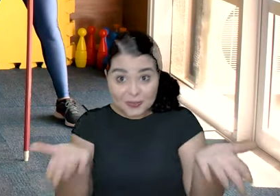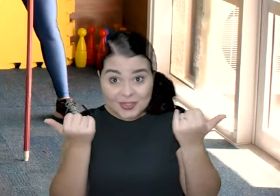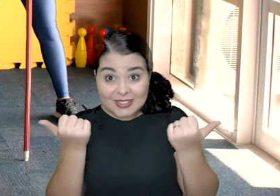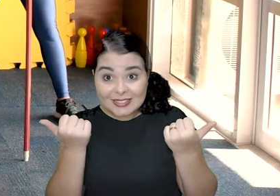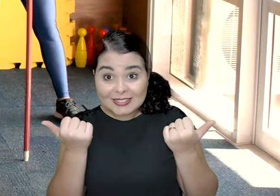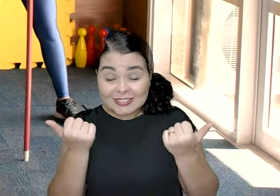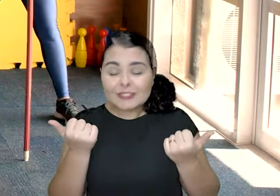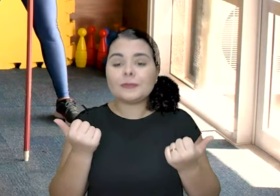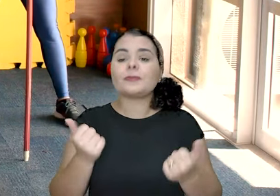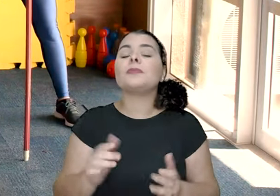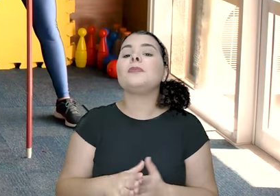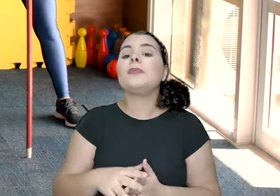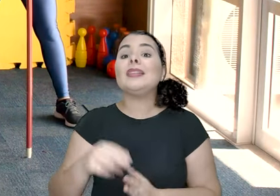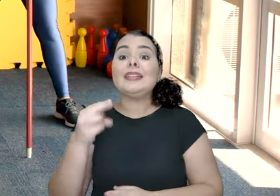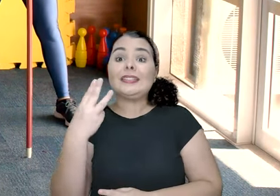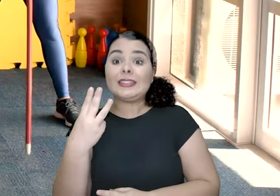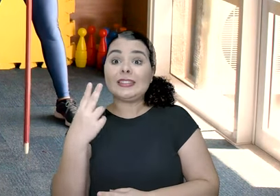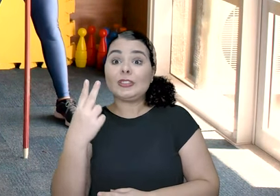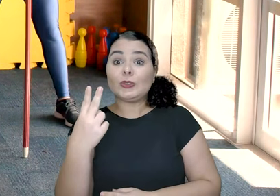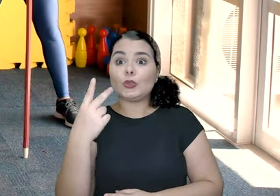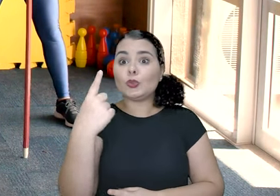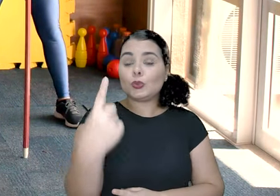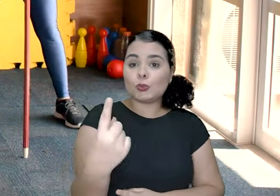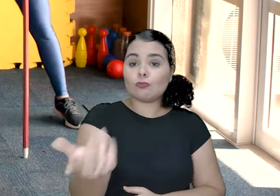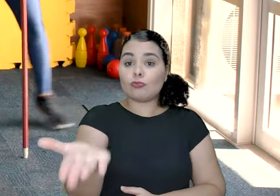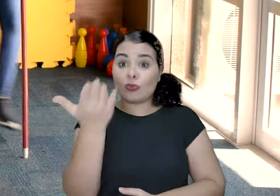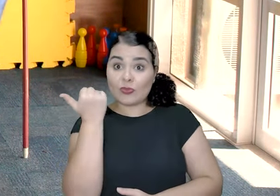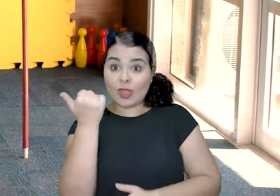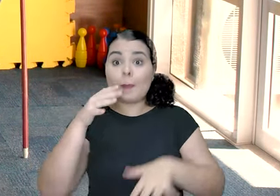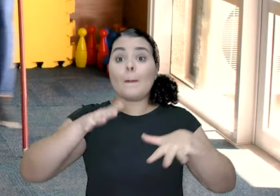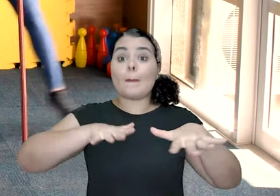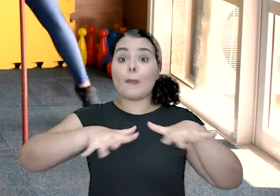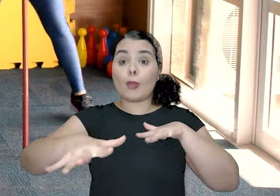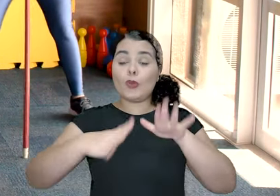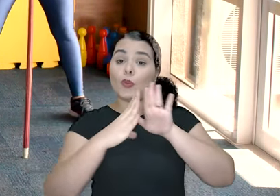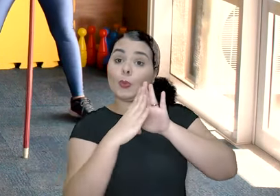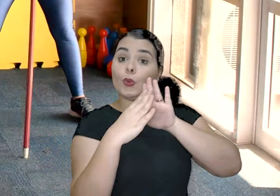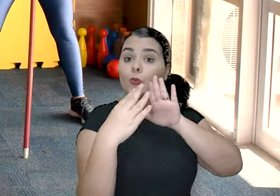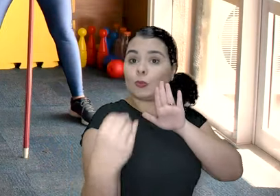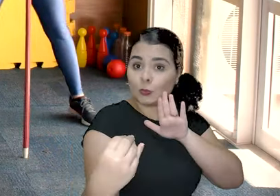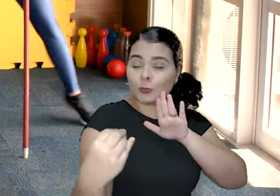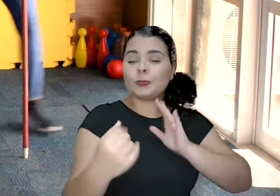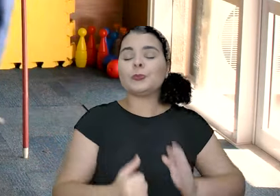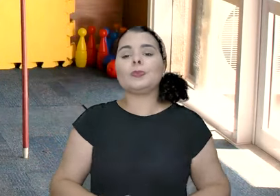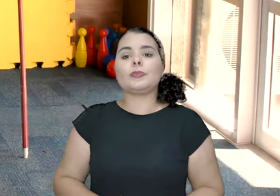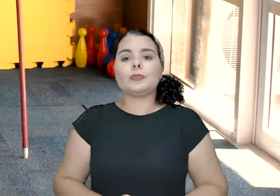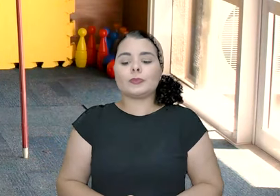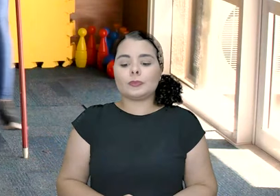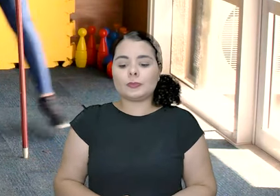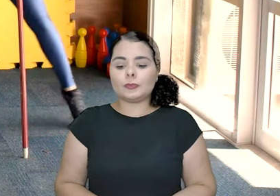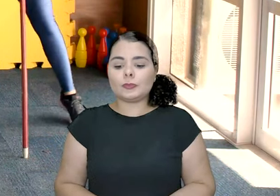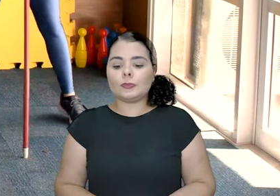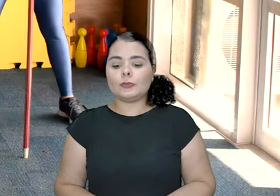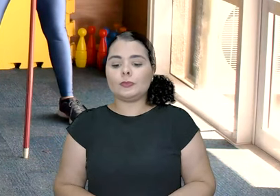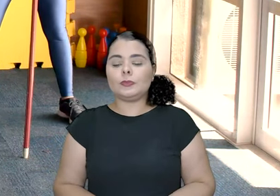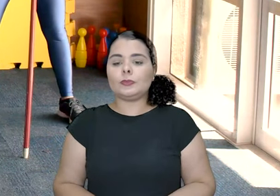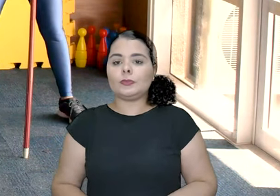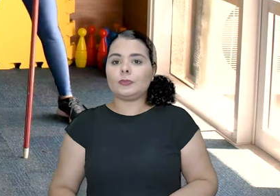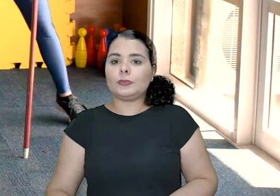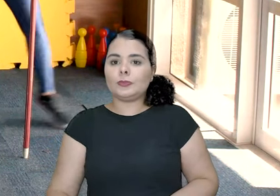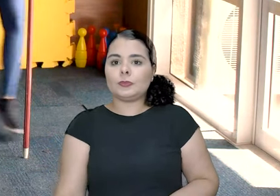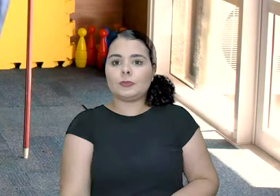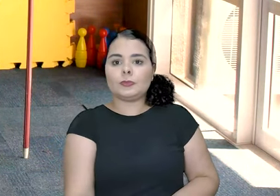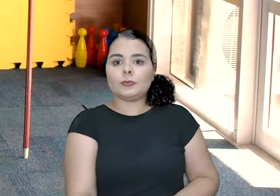comigo. 3, 2, 1. Bora! Chutou. Voltou. Chutou.